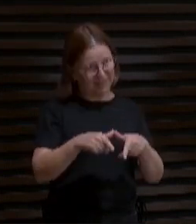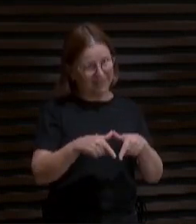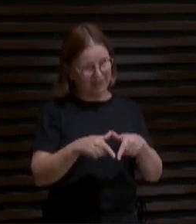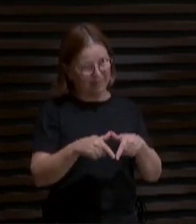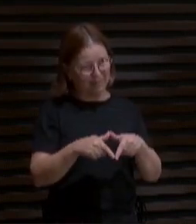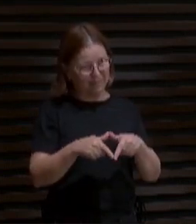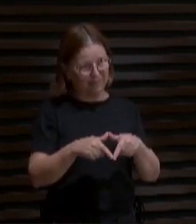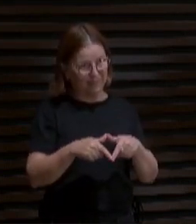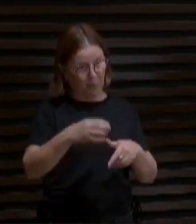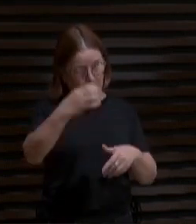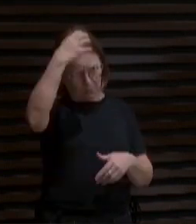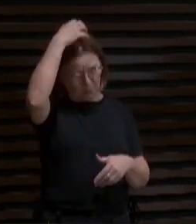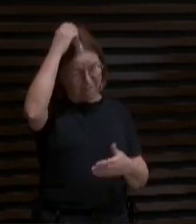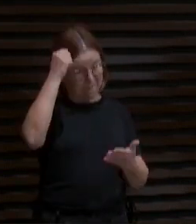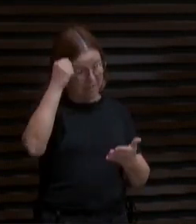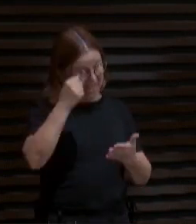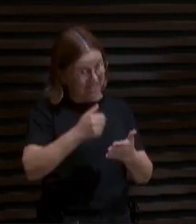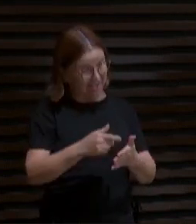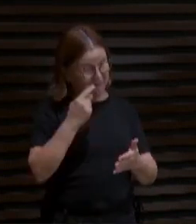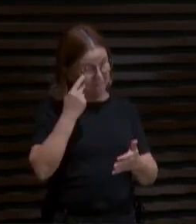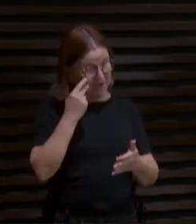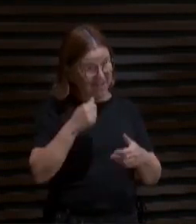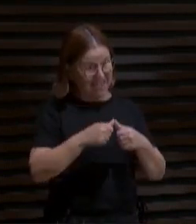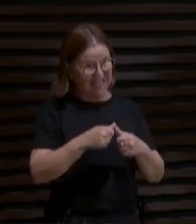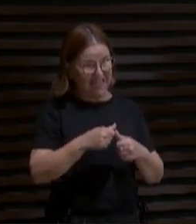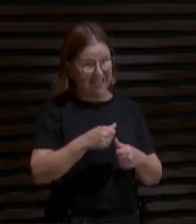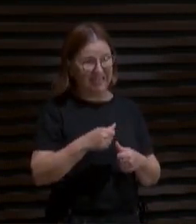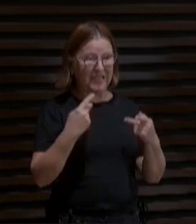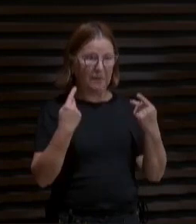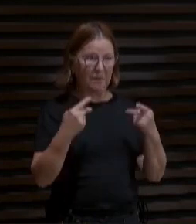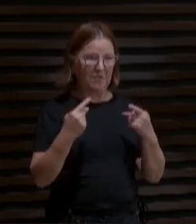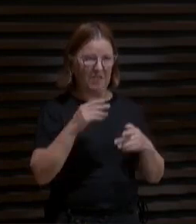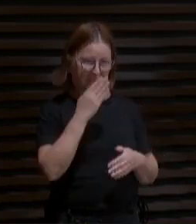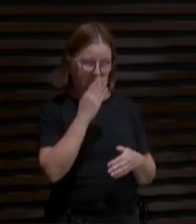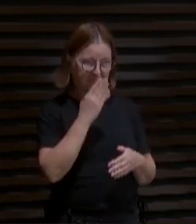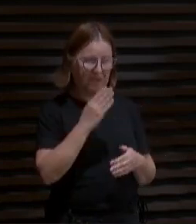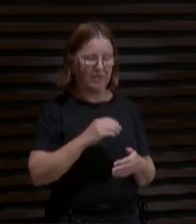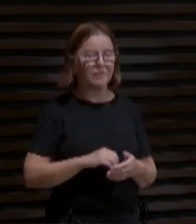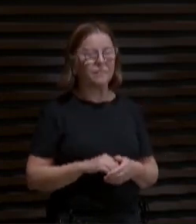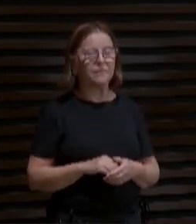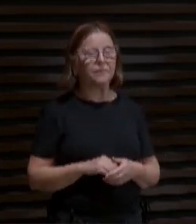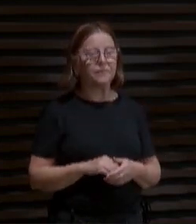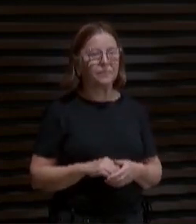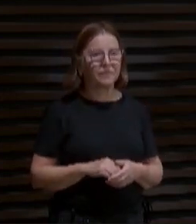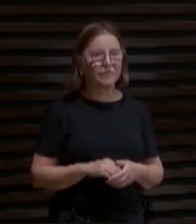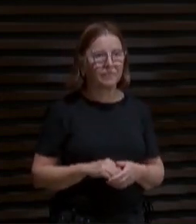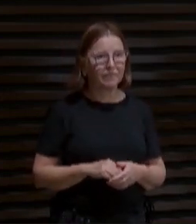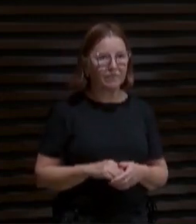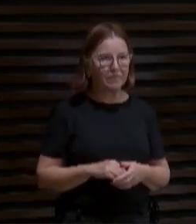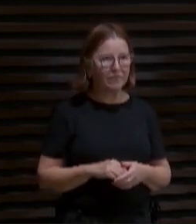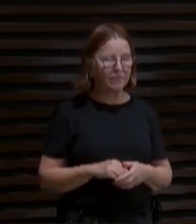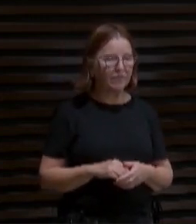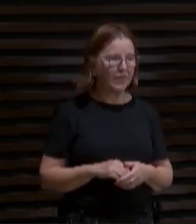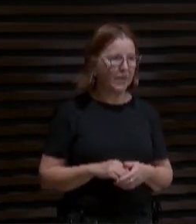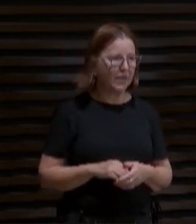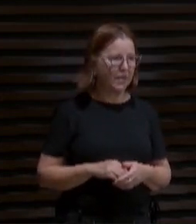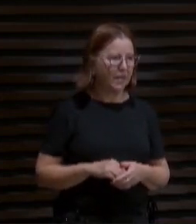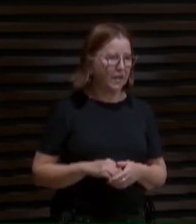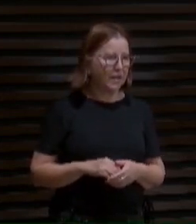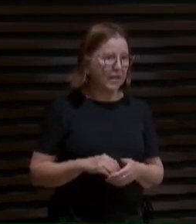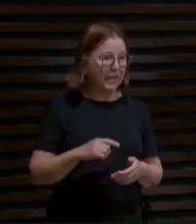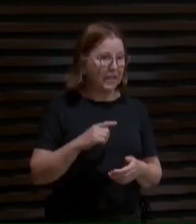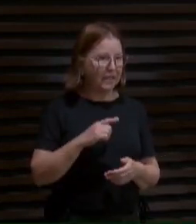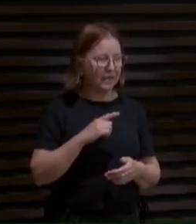pago. Que aqui tem uma historinha que a gente vai ter que trabalhar isso nesses dias todos, sobre os últimos dias, que